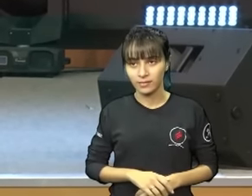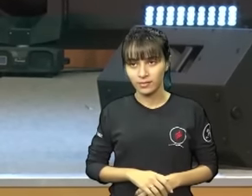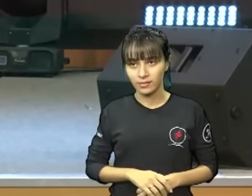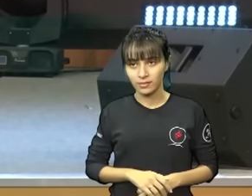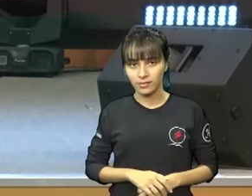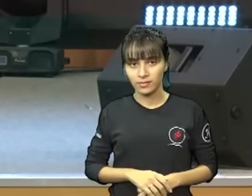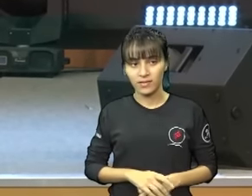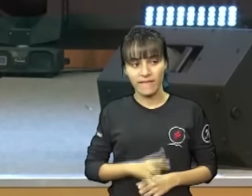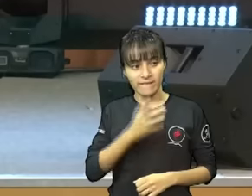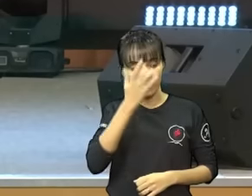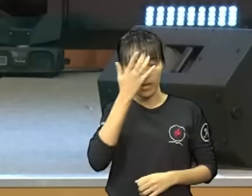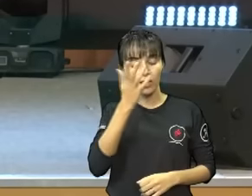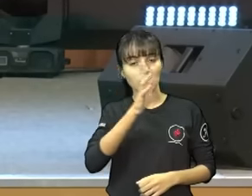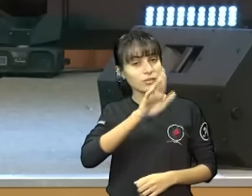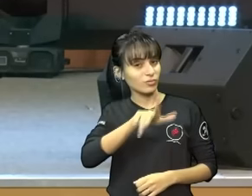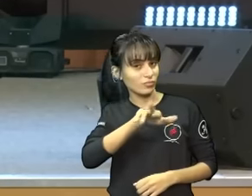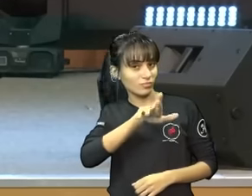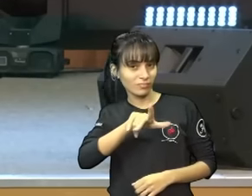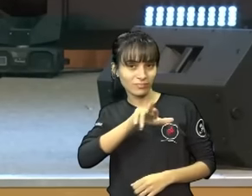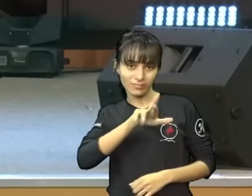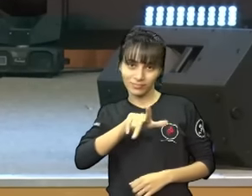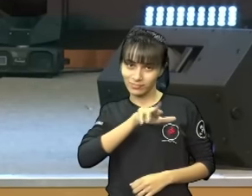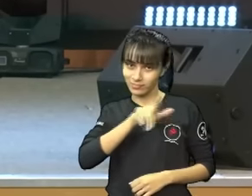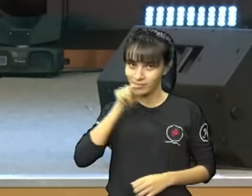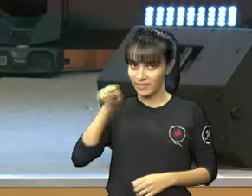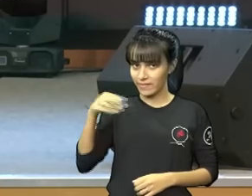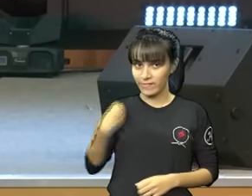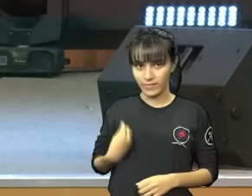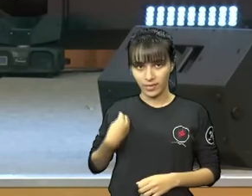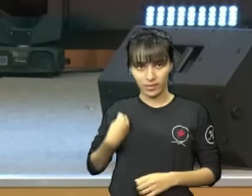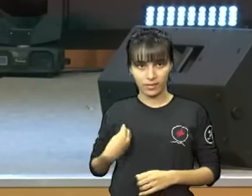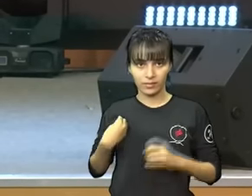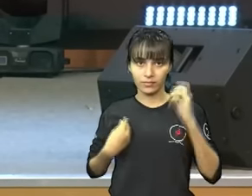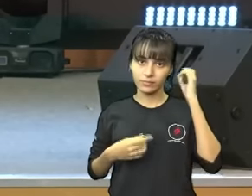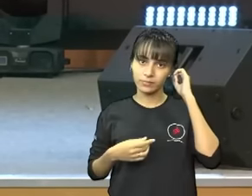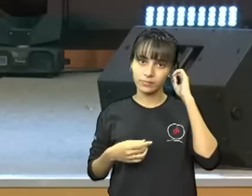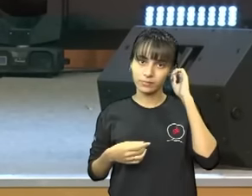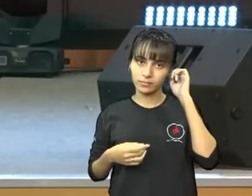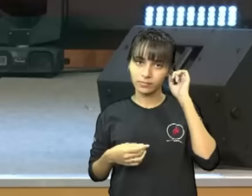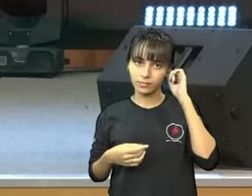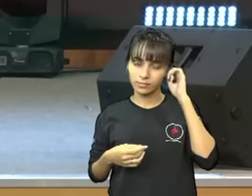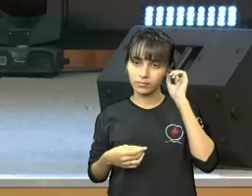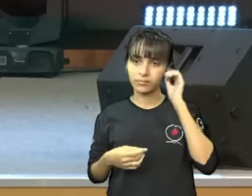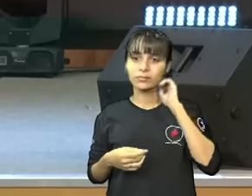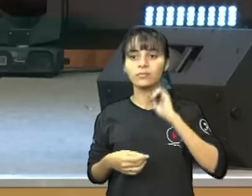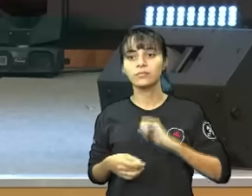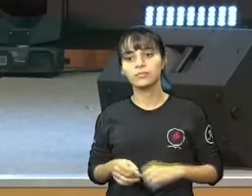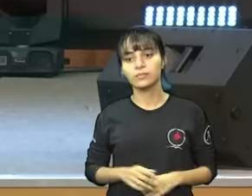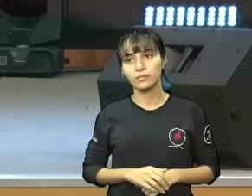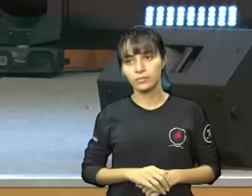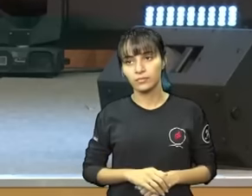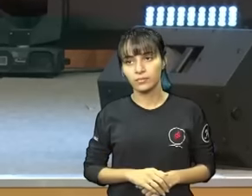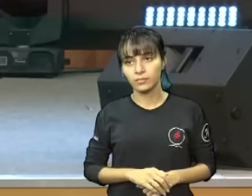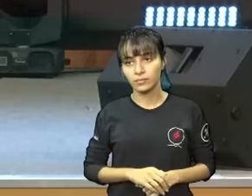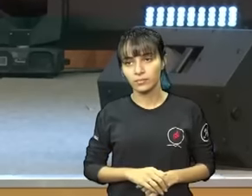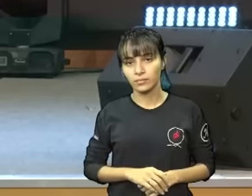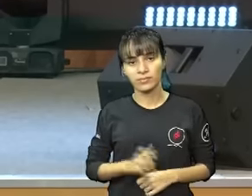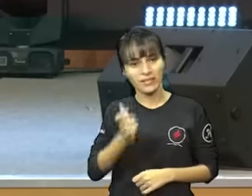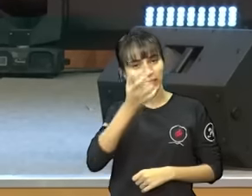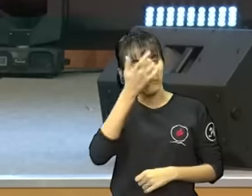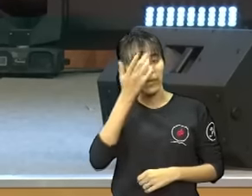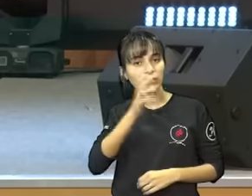e não é fácil viver esse estilo de vida eu não vim aqui te enganar e não é